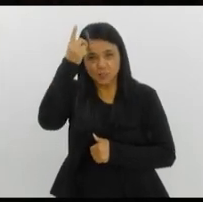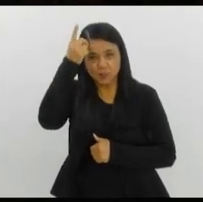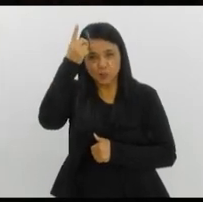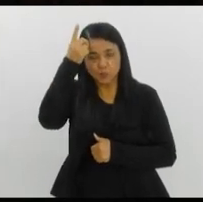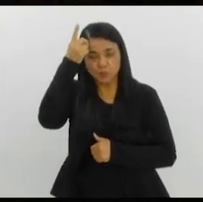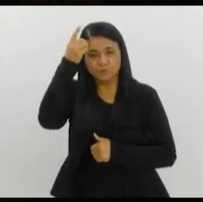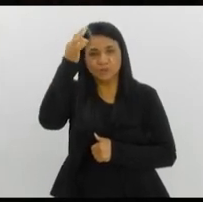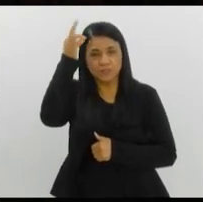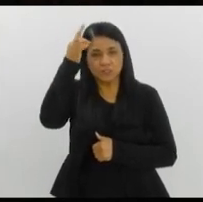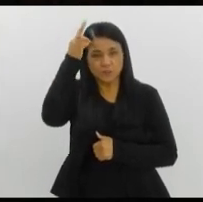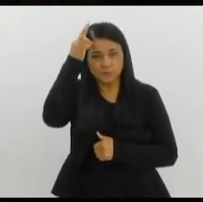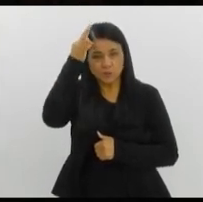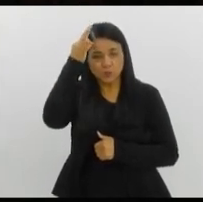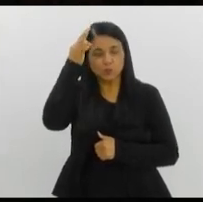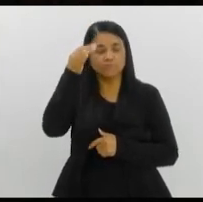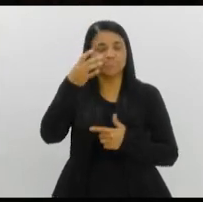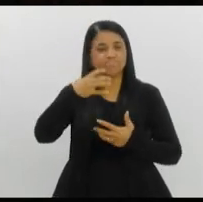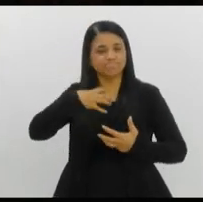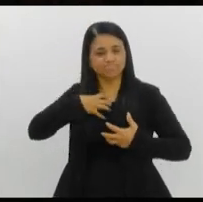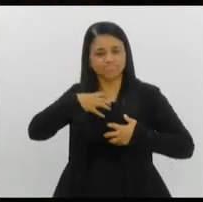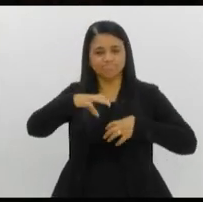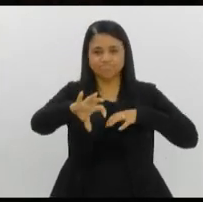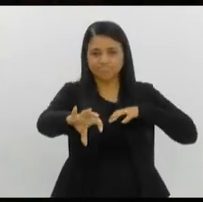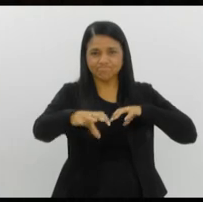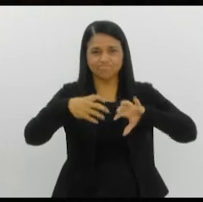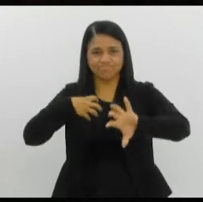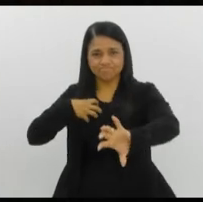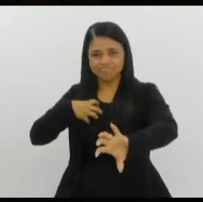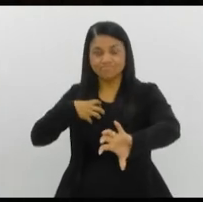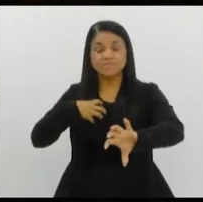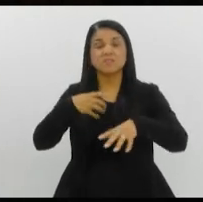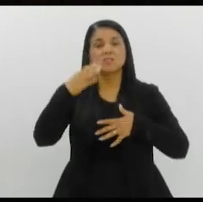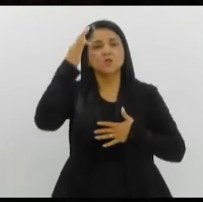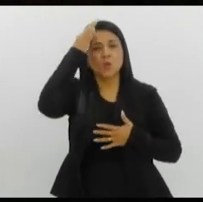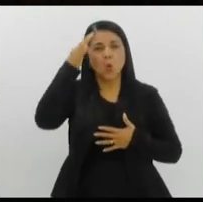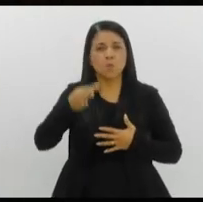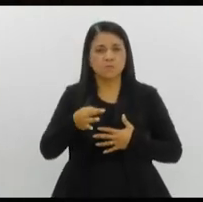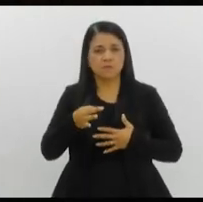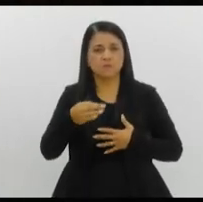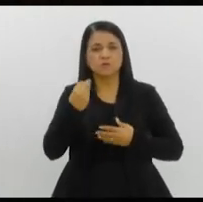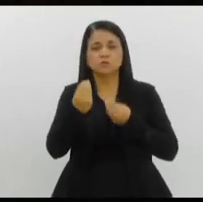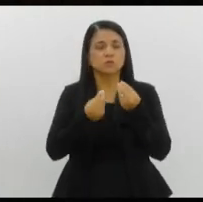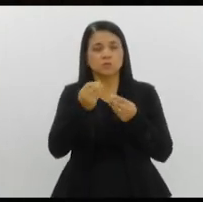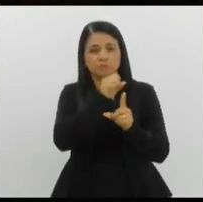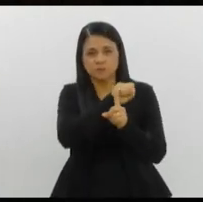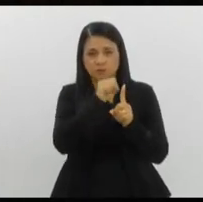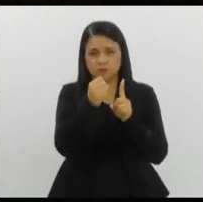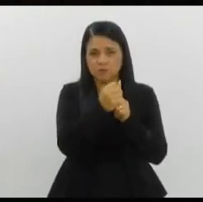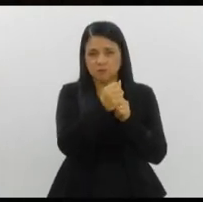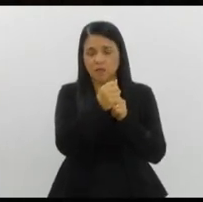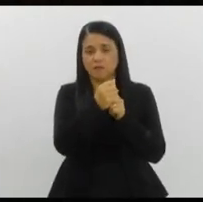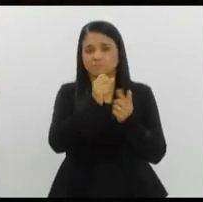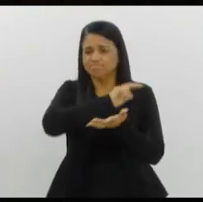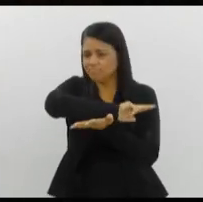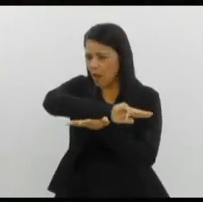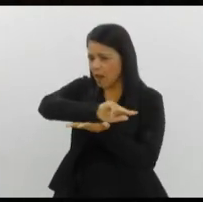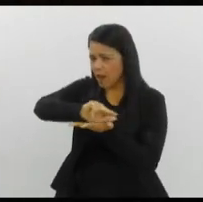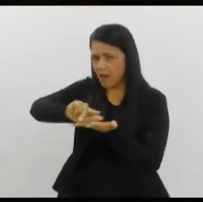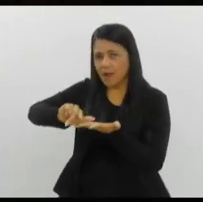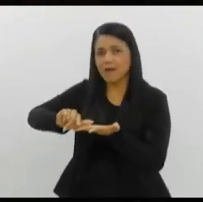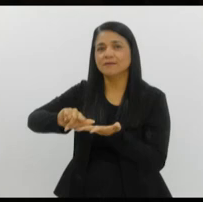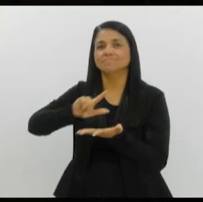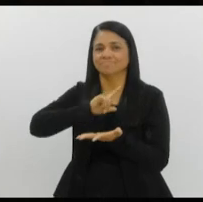que possuem empatia, por aqueles que possuem compreensão de como a nossa sociedade é plural e